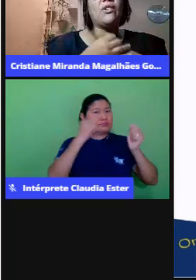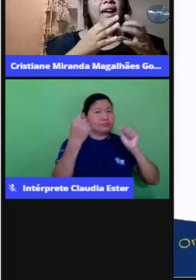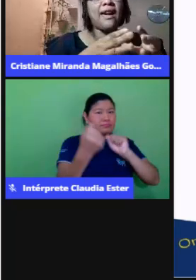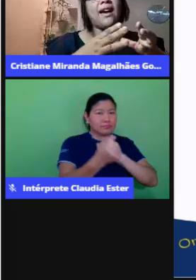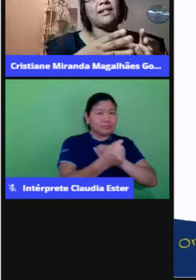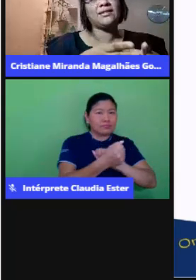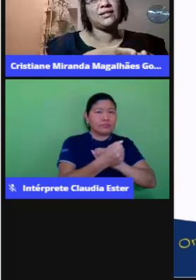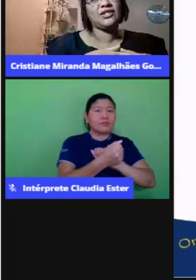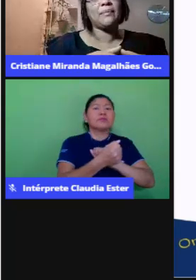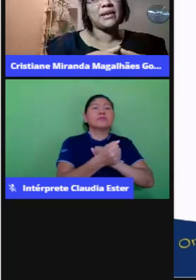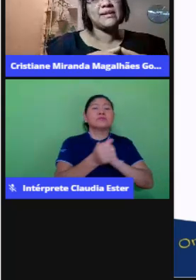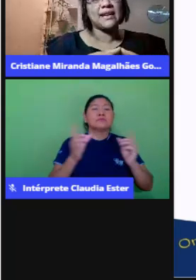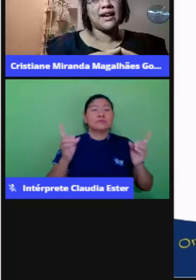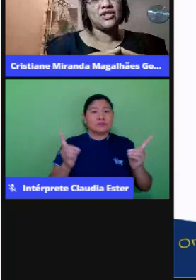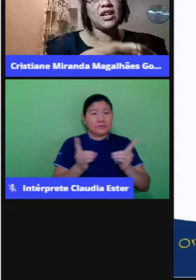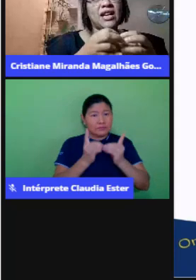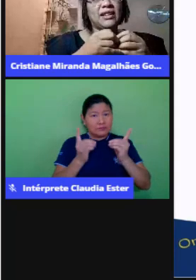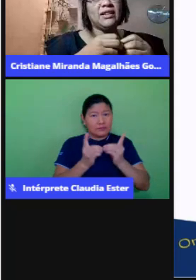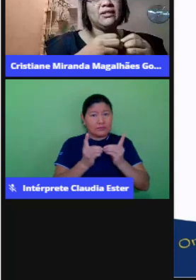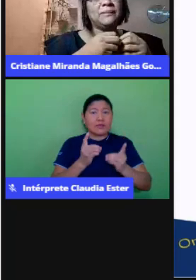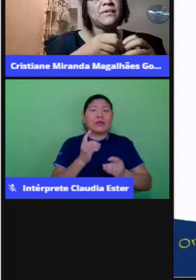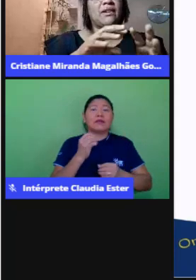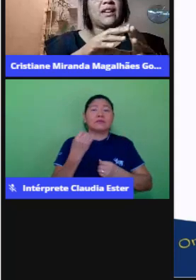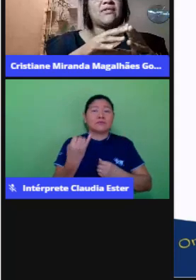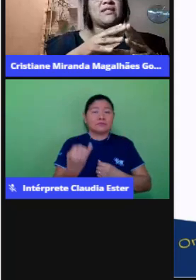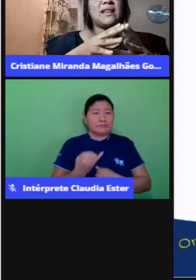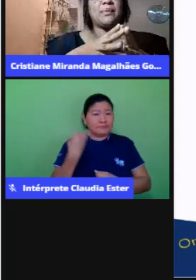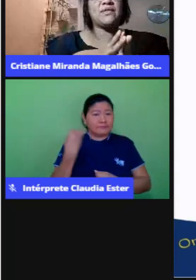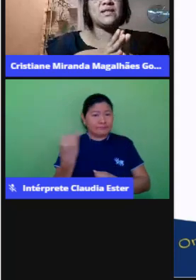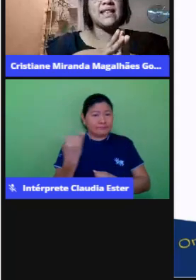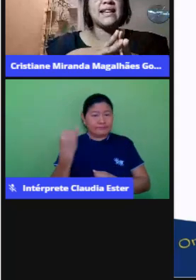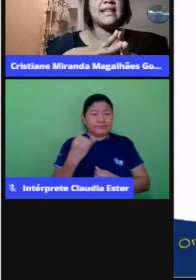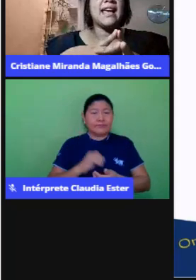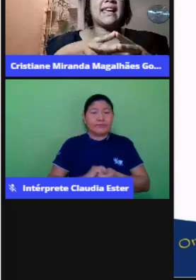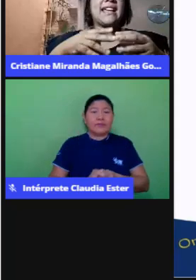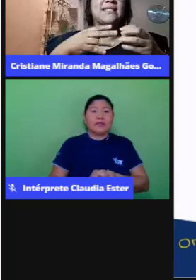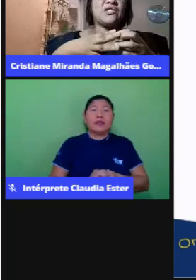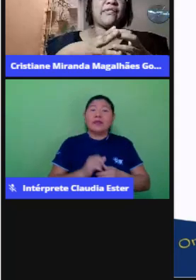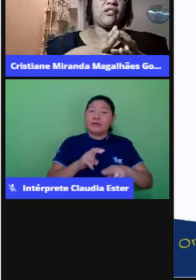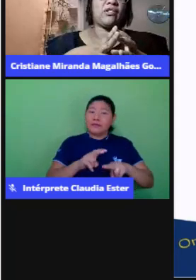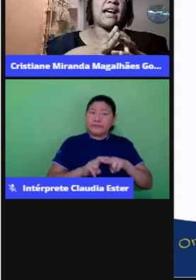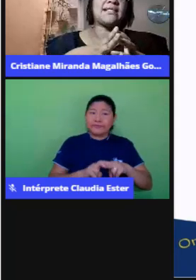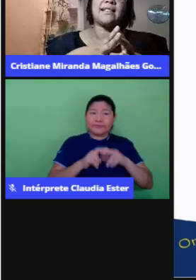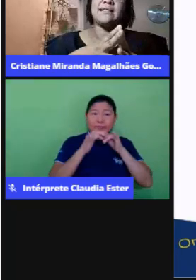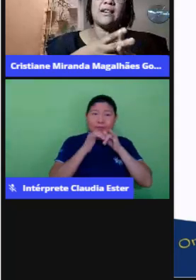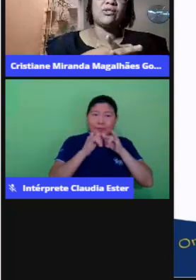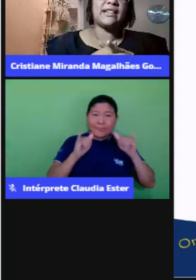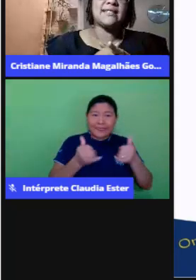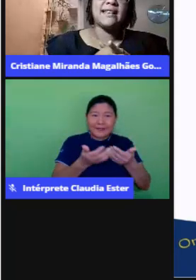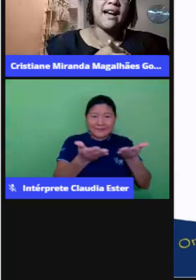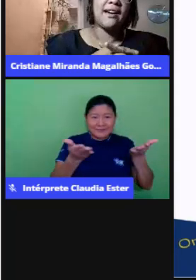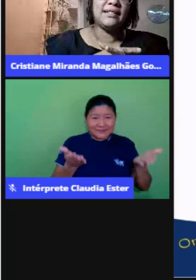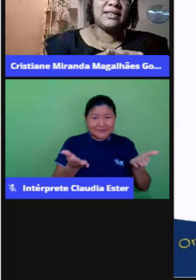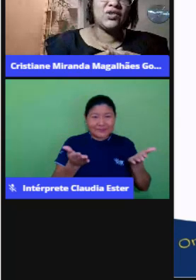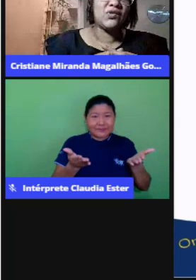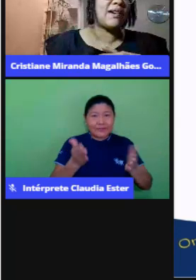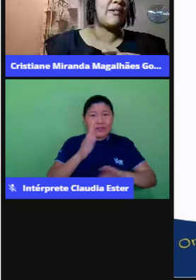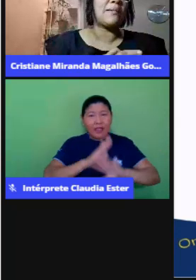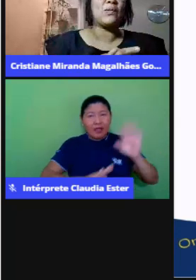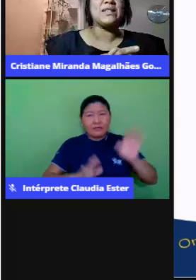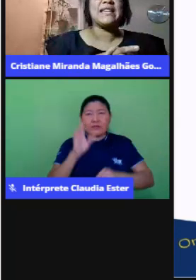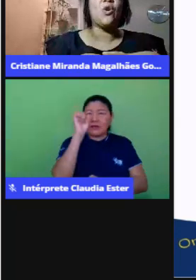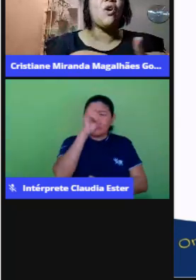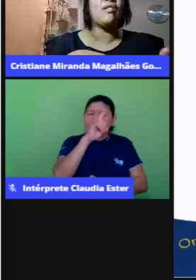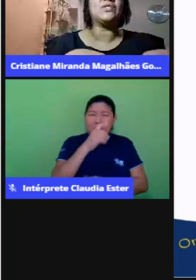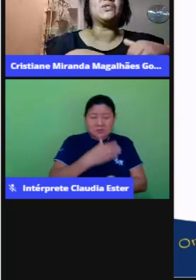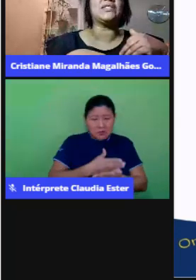de ensino e de aprendizagem. Então, eu quero dizer para vocês que essas dificuldades, elas acontecem há anos, não